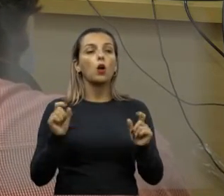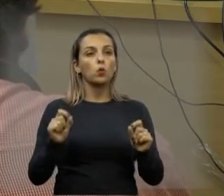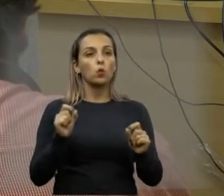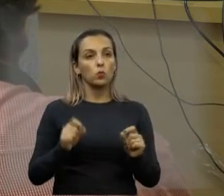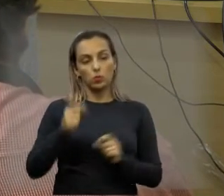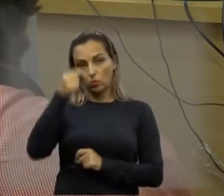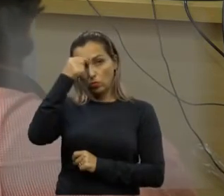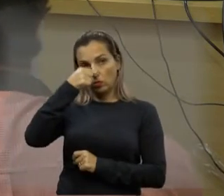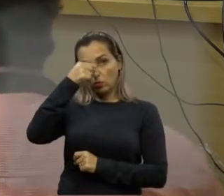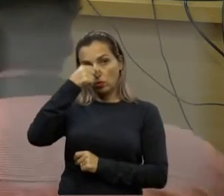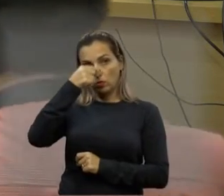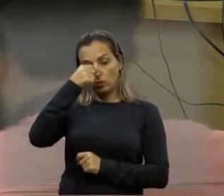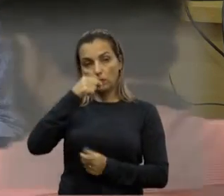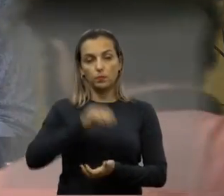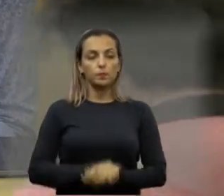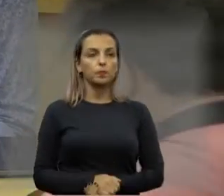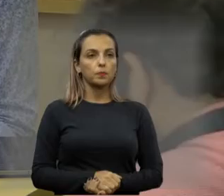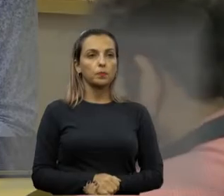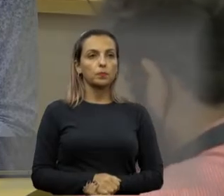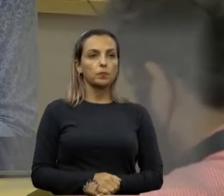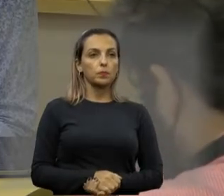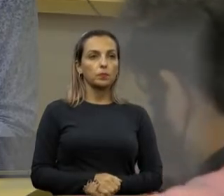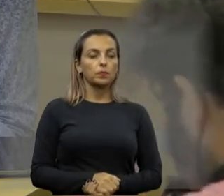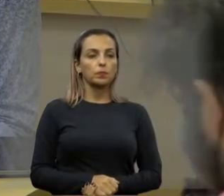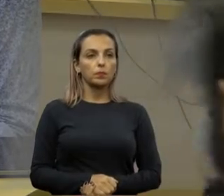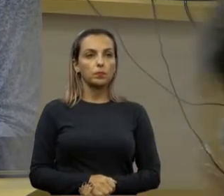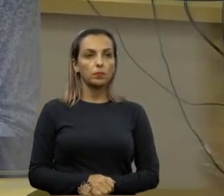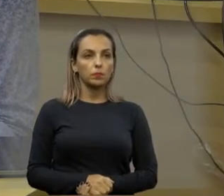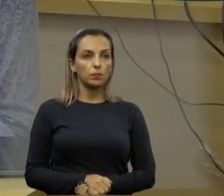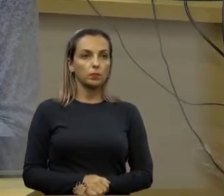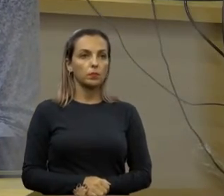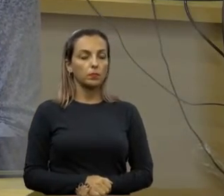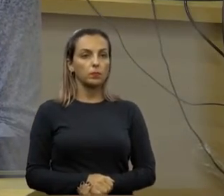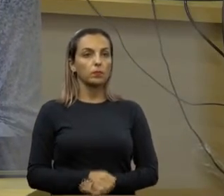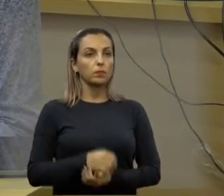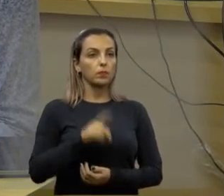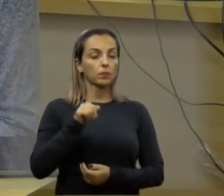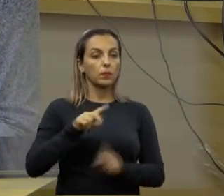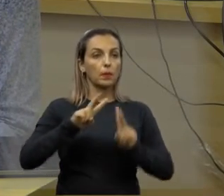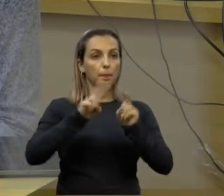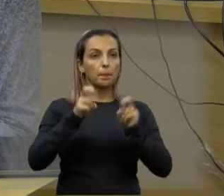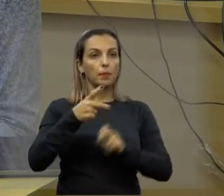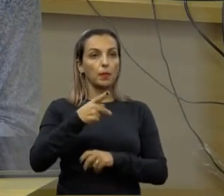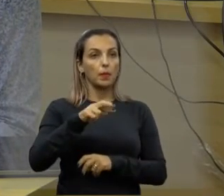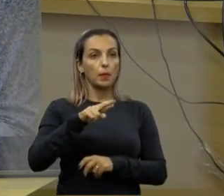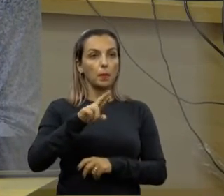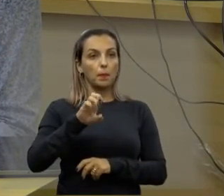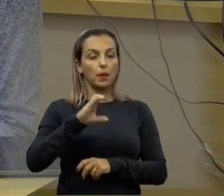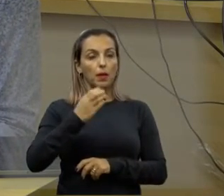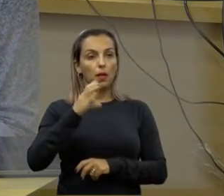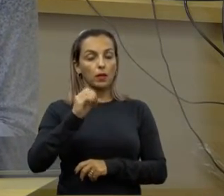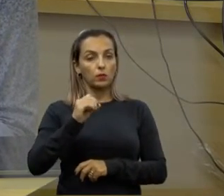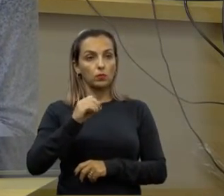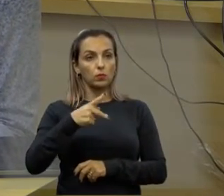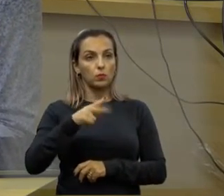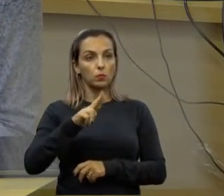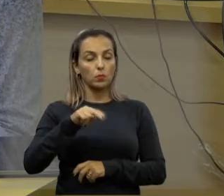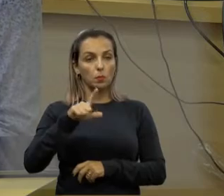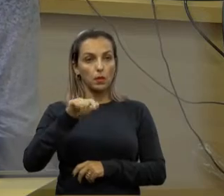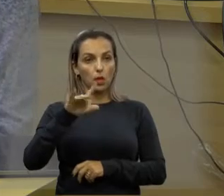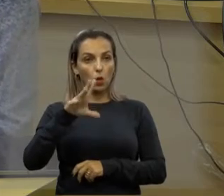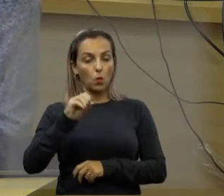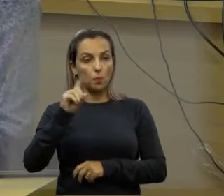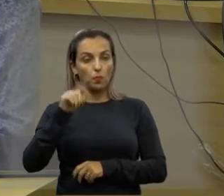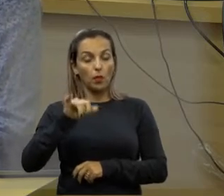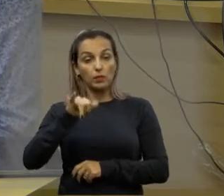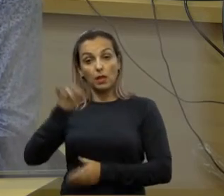Garrido meu amigo Marcos Garrido a e é preço público porque se fosse taxa precisaria ser definido em lei para